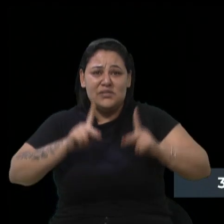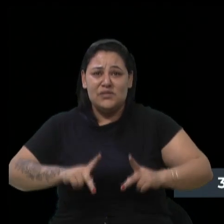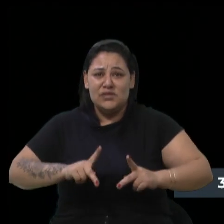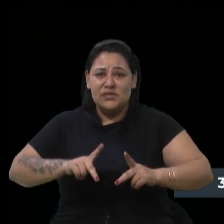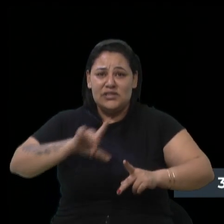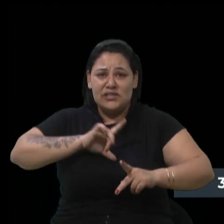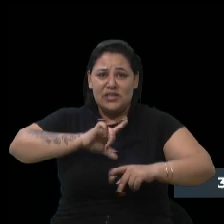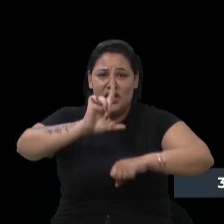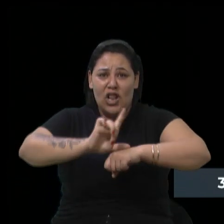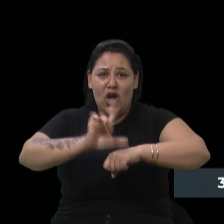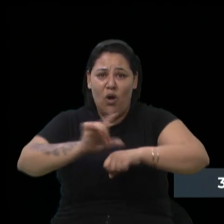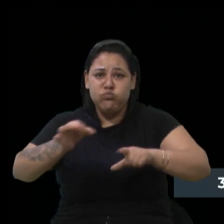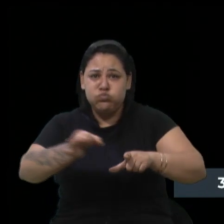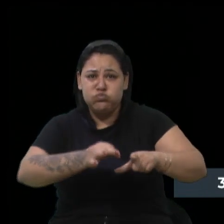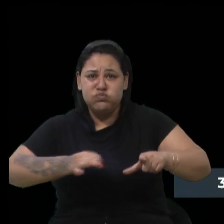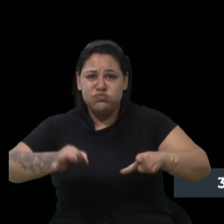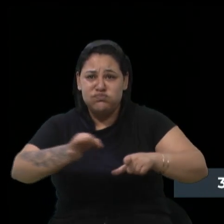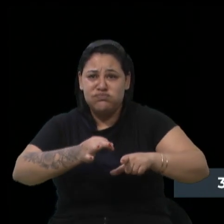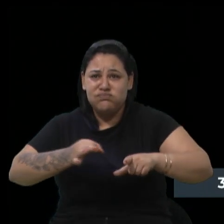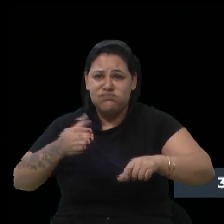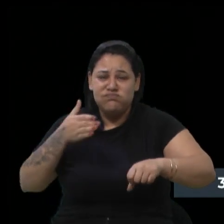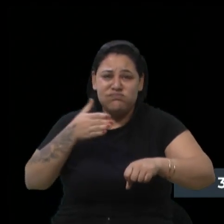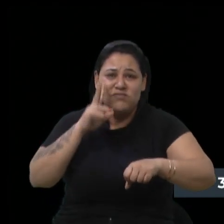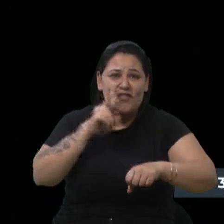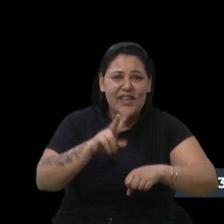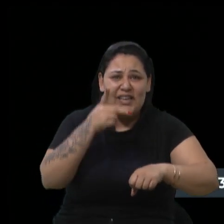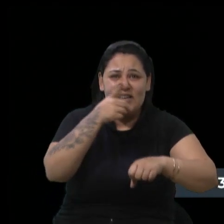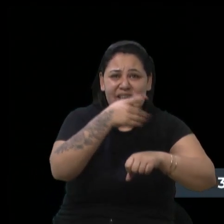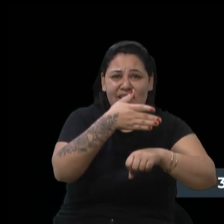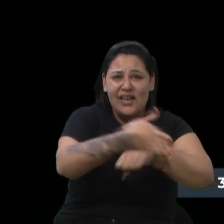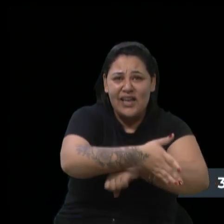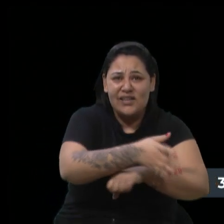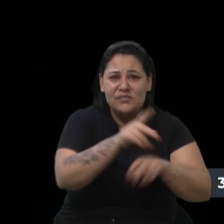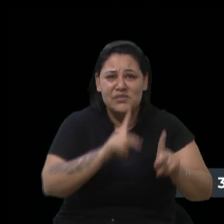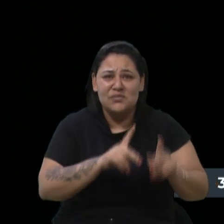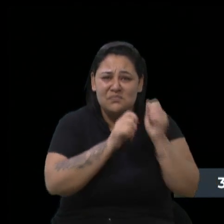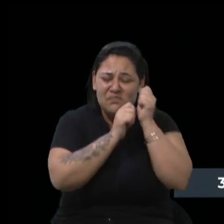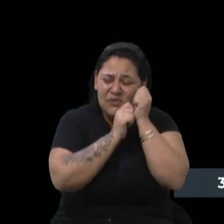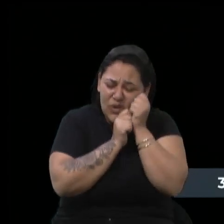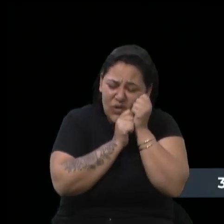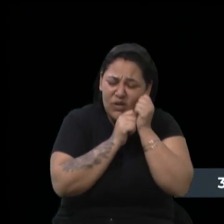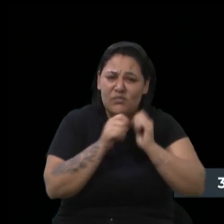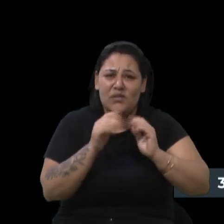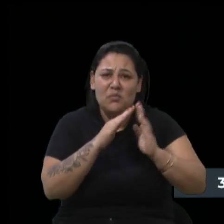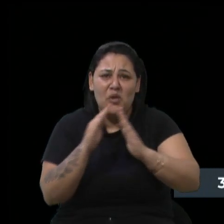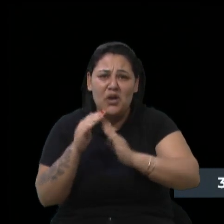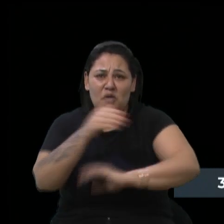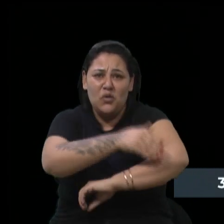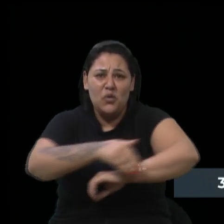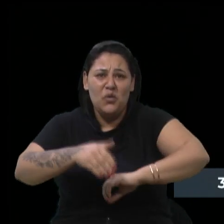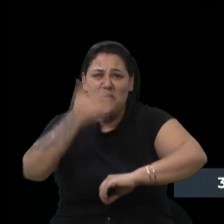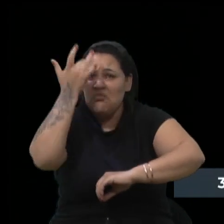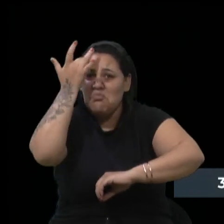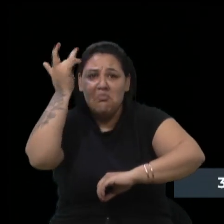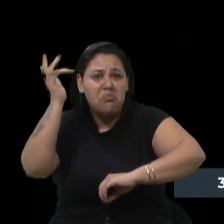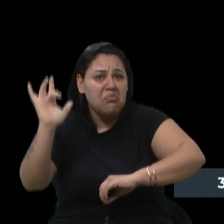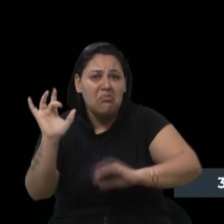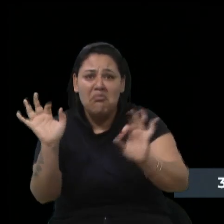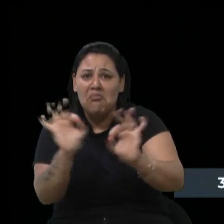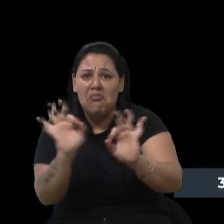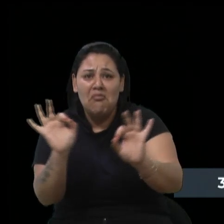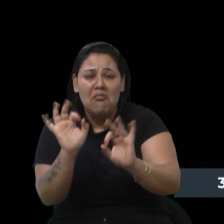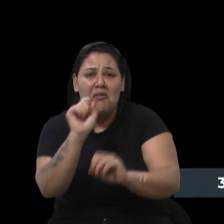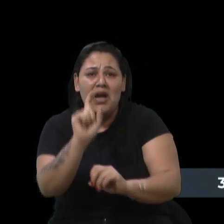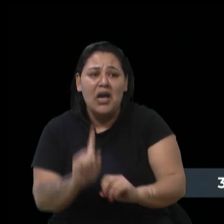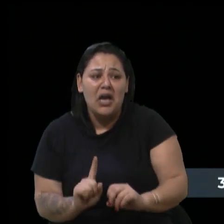dizer, entram pessoas ali, entram pessoas que dormem ali, ninguém sabe de quem é a casa. Enfim,